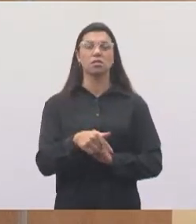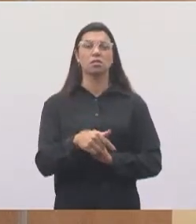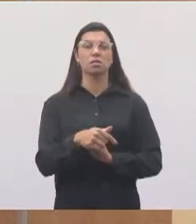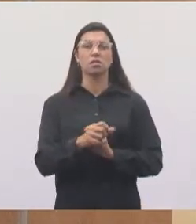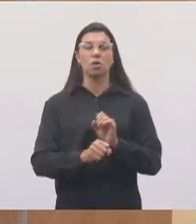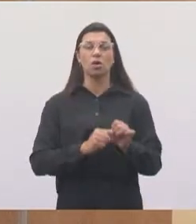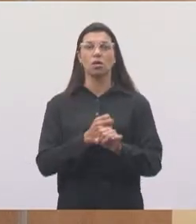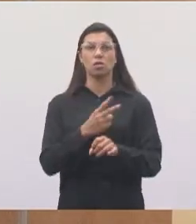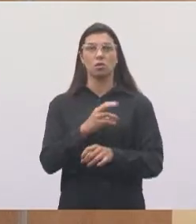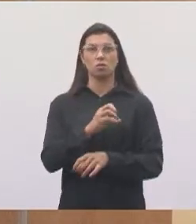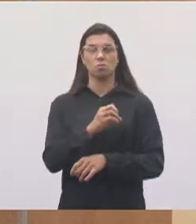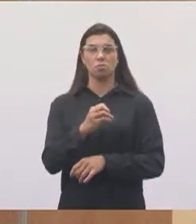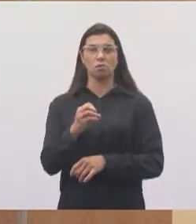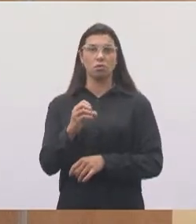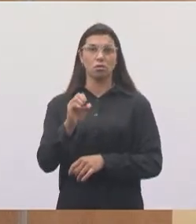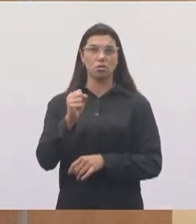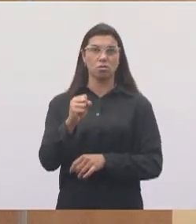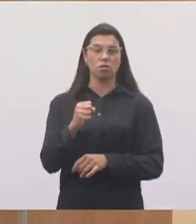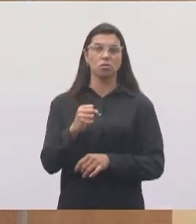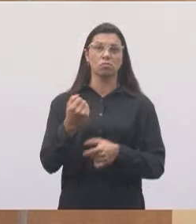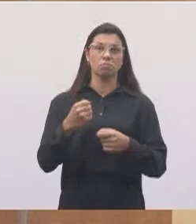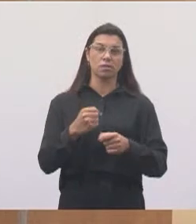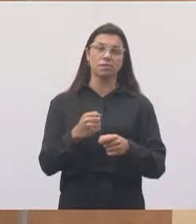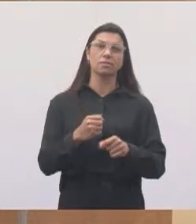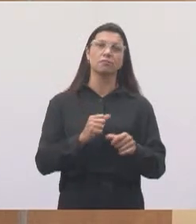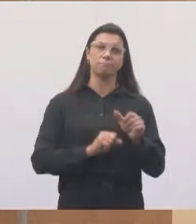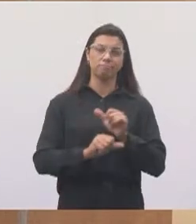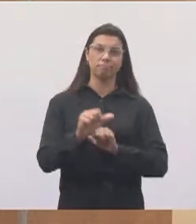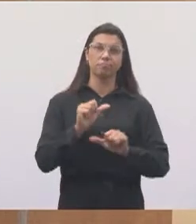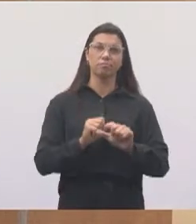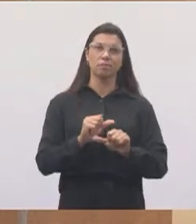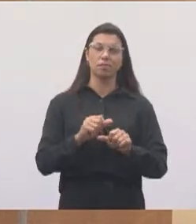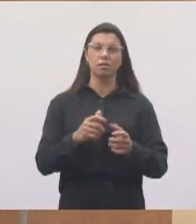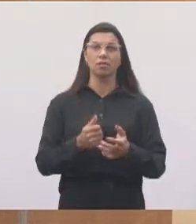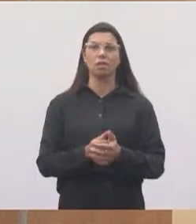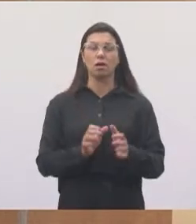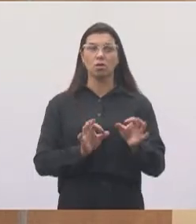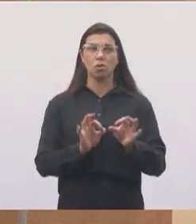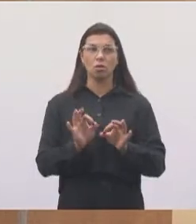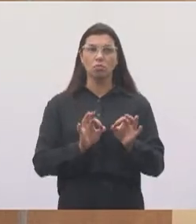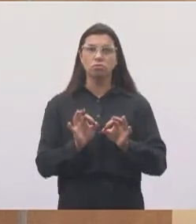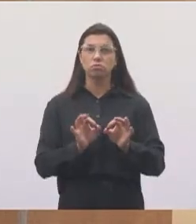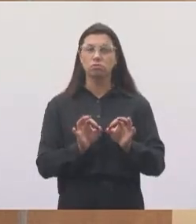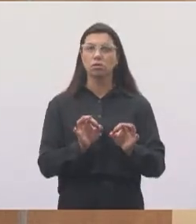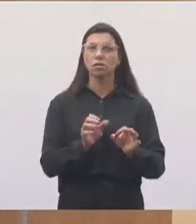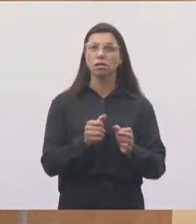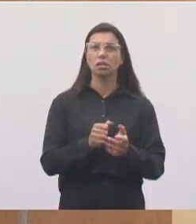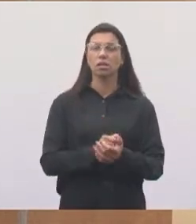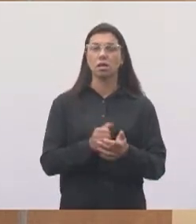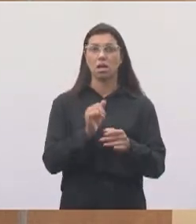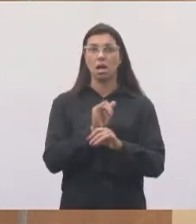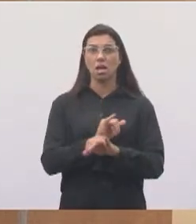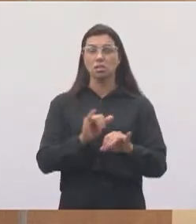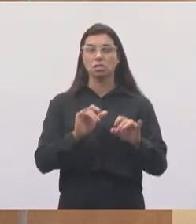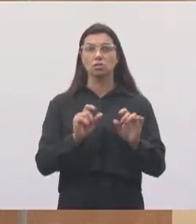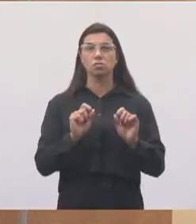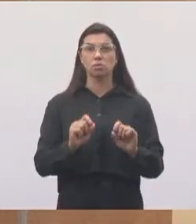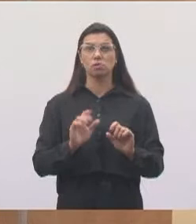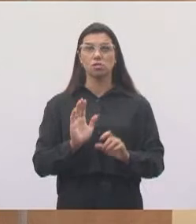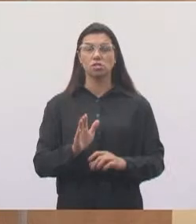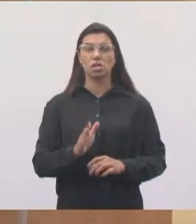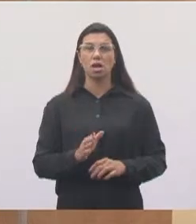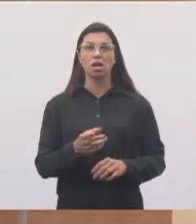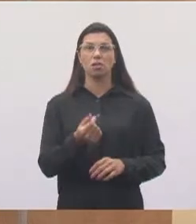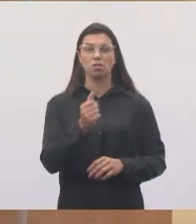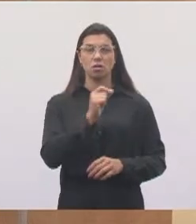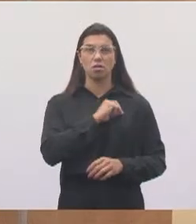ser ajustado. Para ajuste do custeio suplementar, que, como dito, é destinado ao